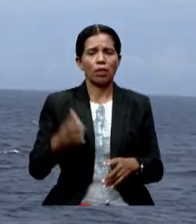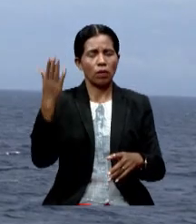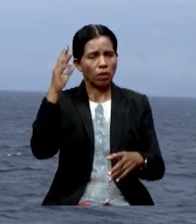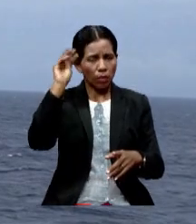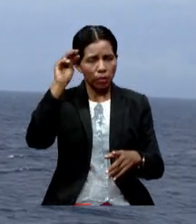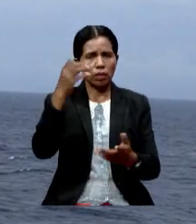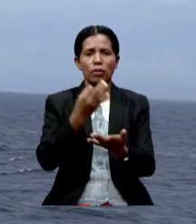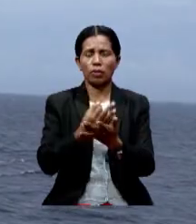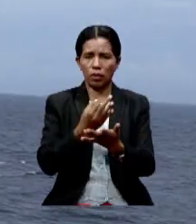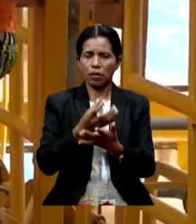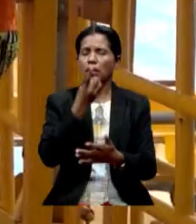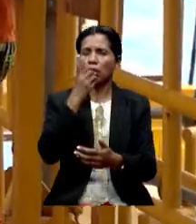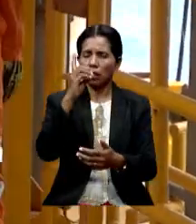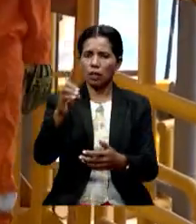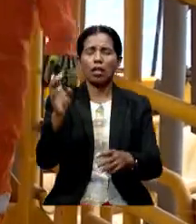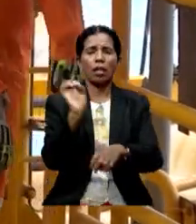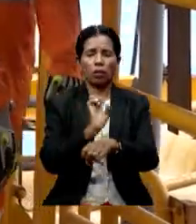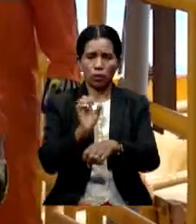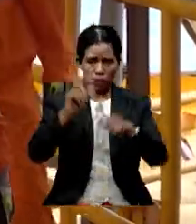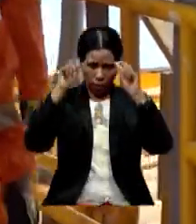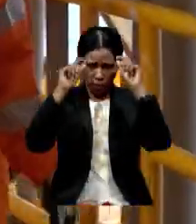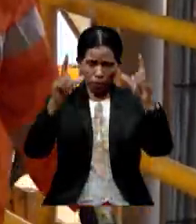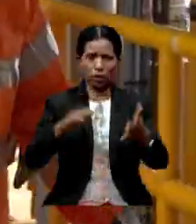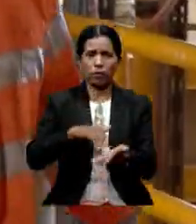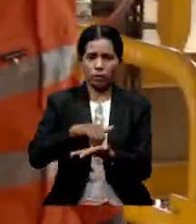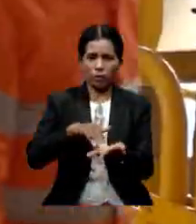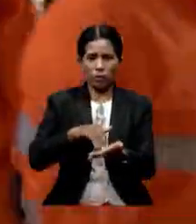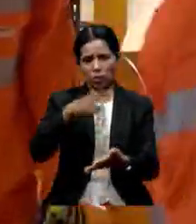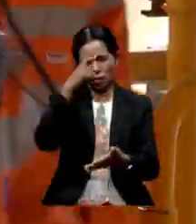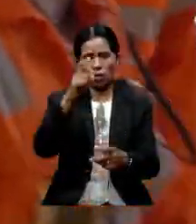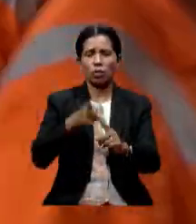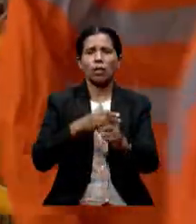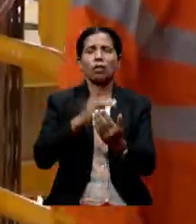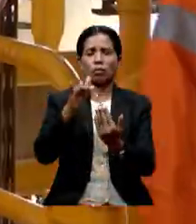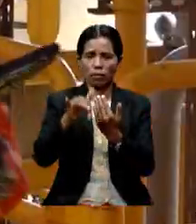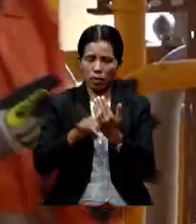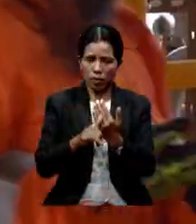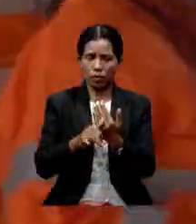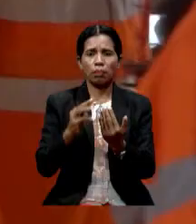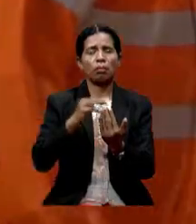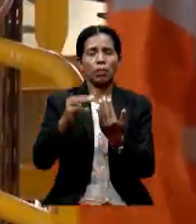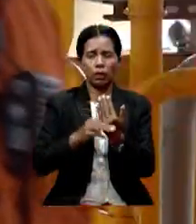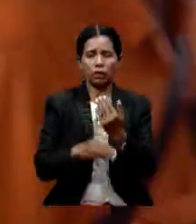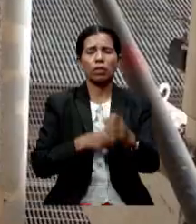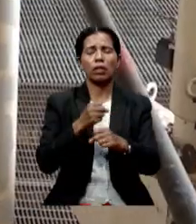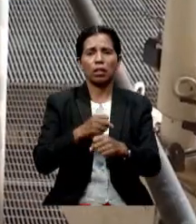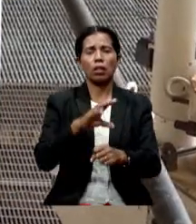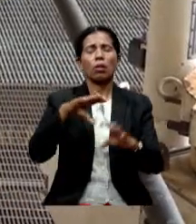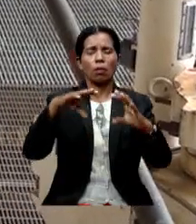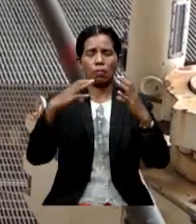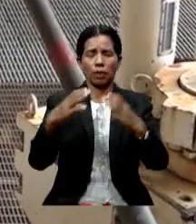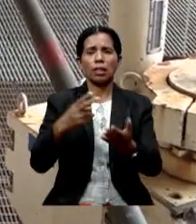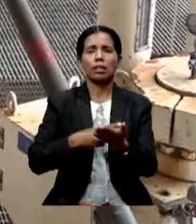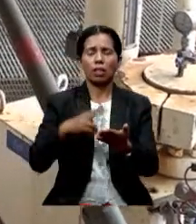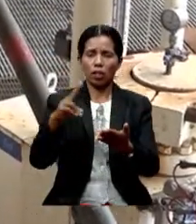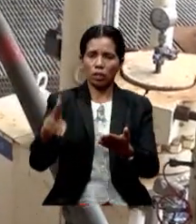Ministro Finanças mos declara economia Timor-Leste se fraco tamo fula março tinangne Companhia Santos rapara exploração